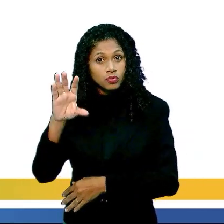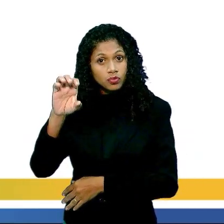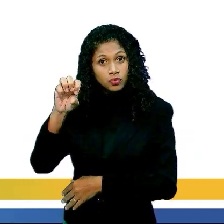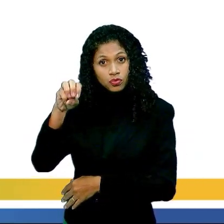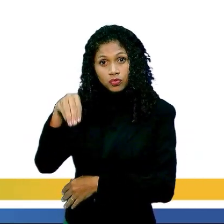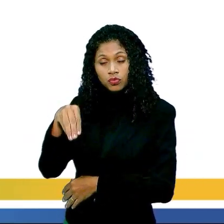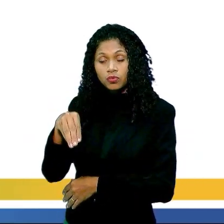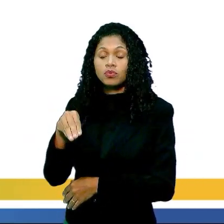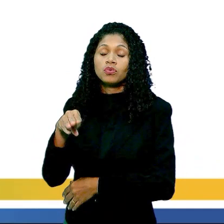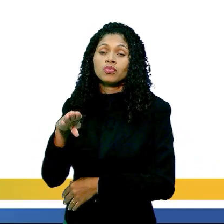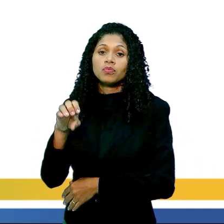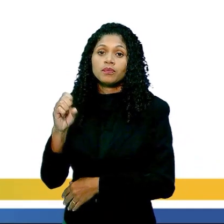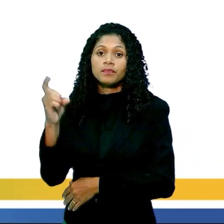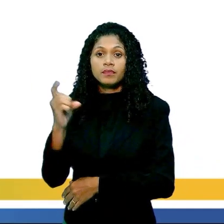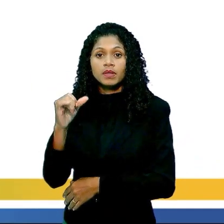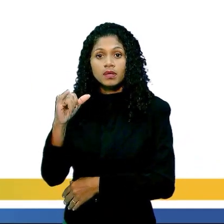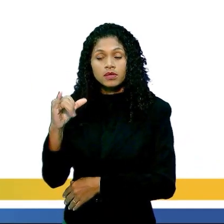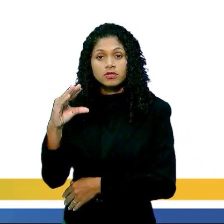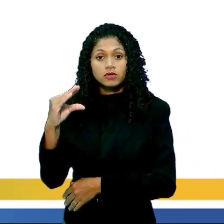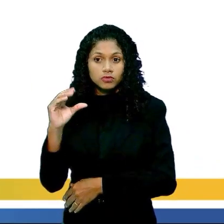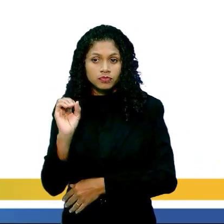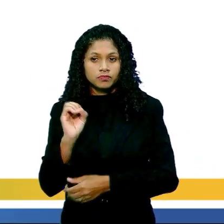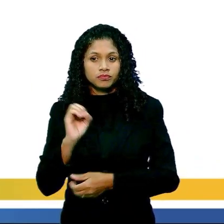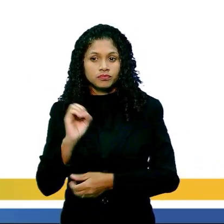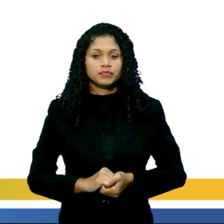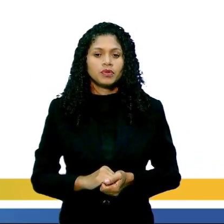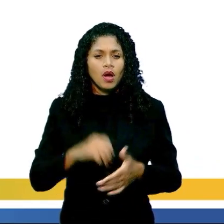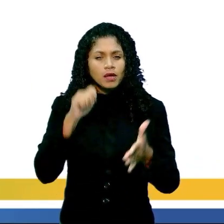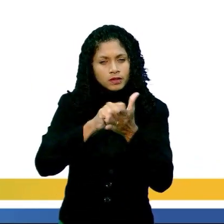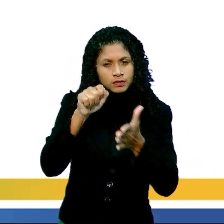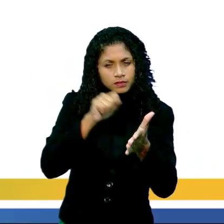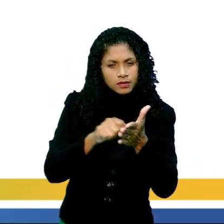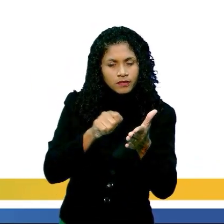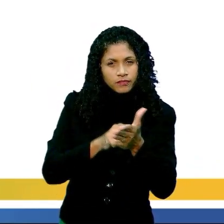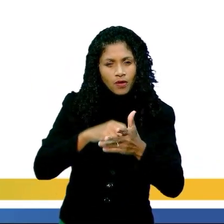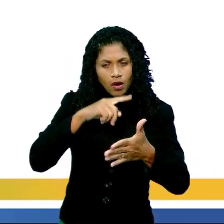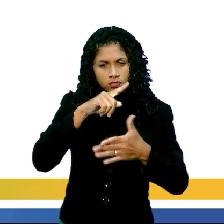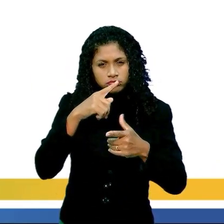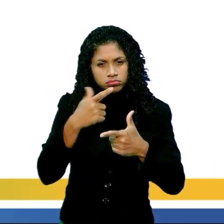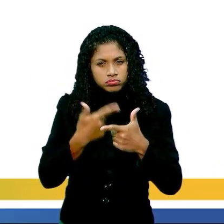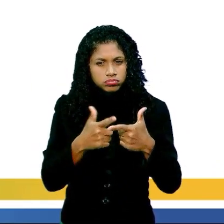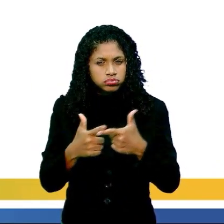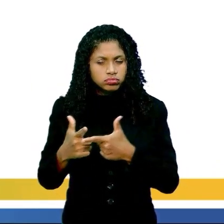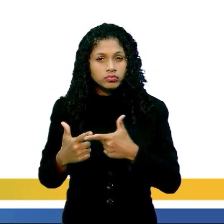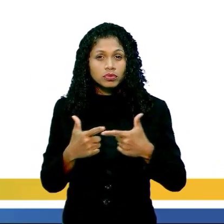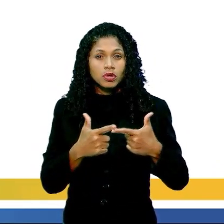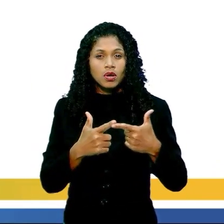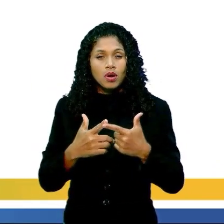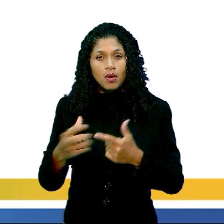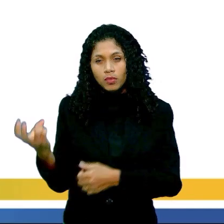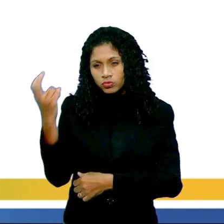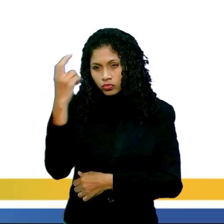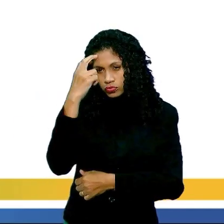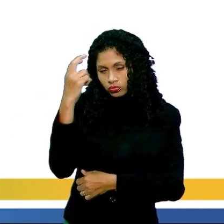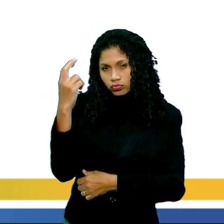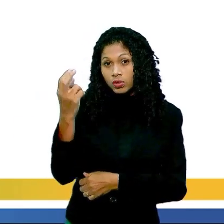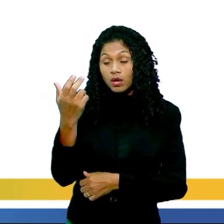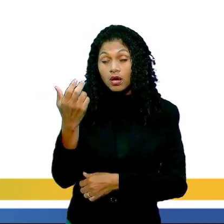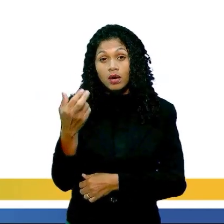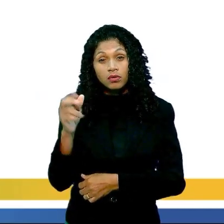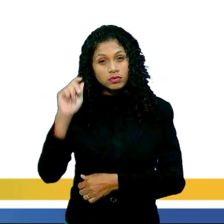e raciais. Na citação, o intuito da autora é evidenciar as: letra